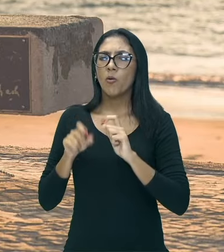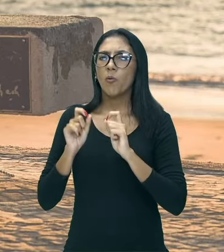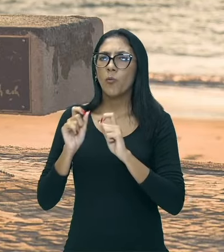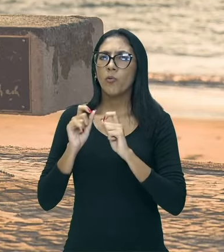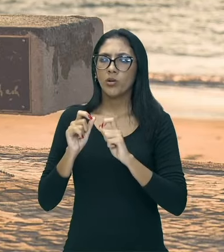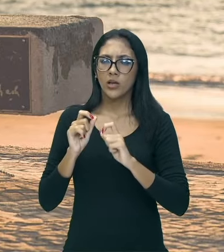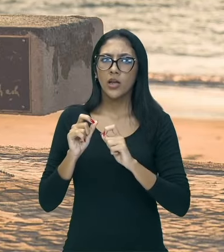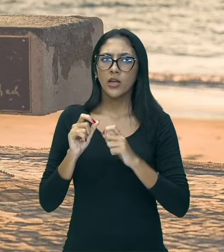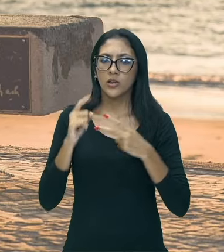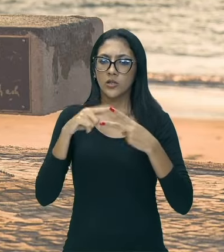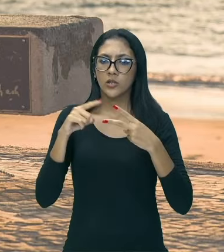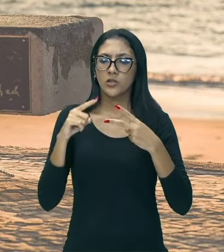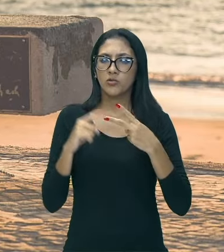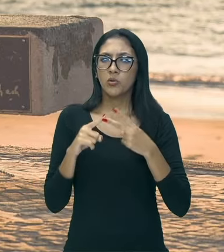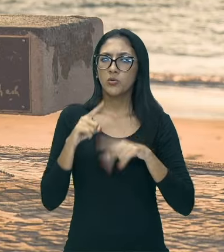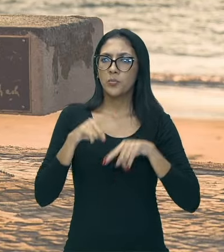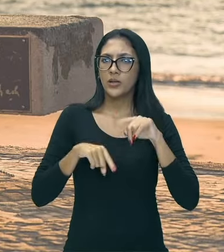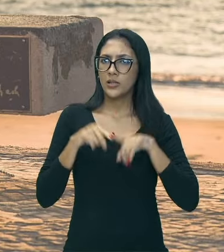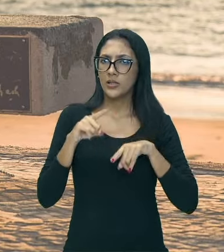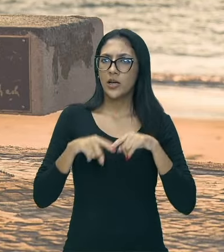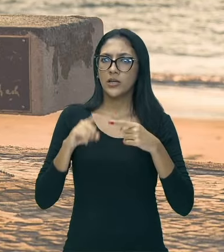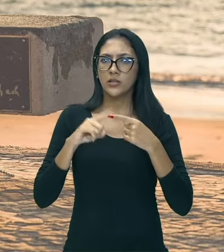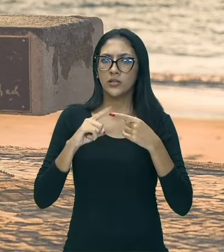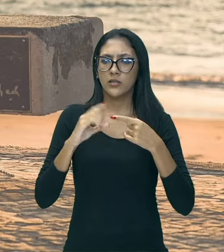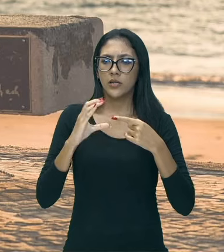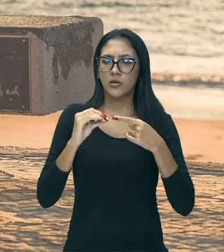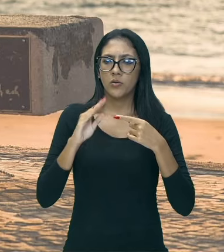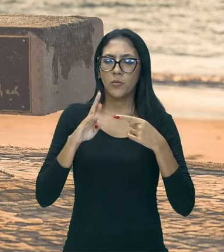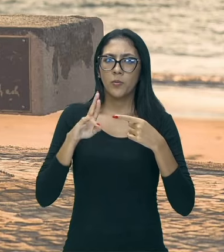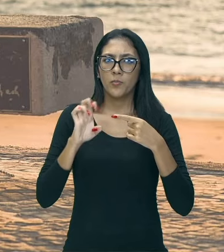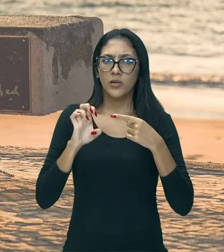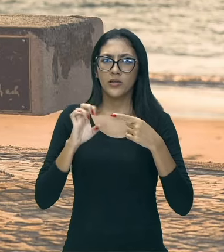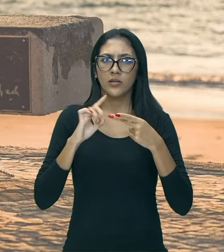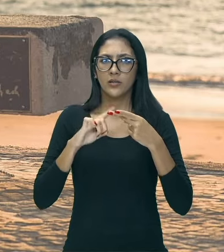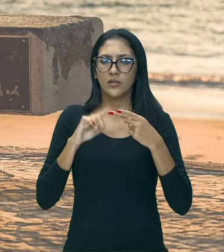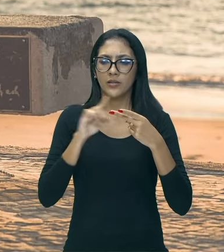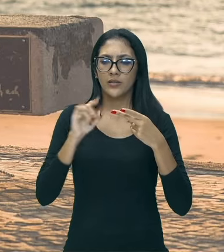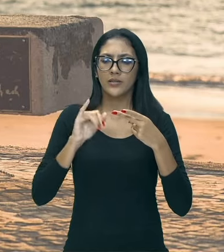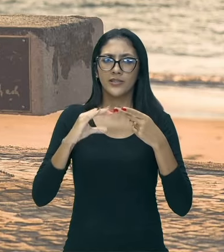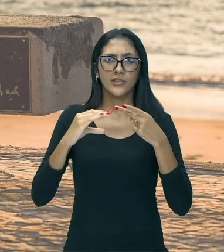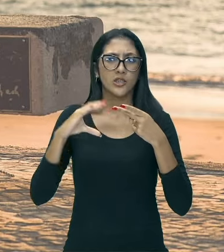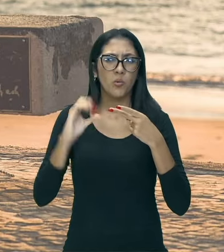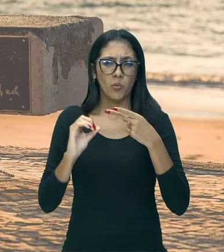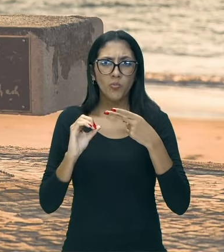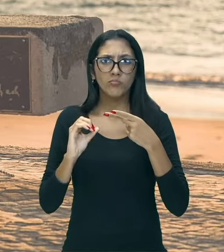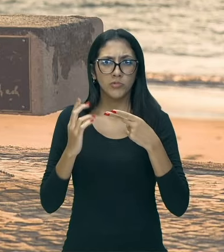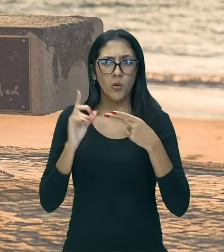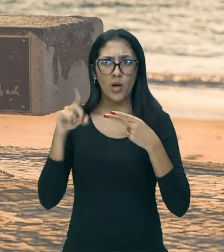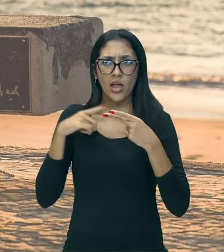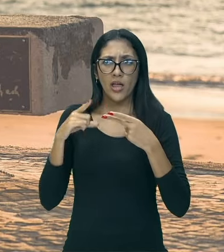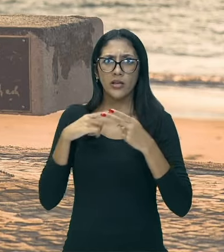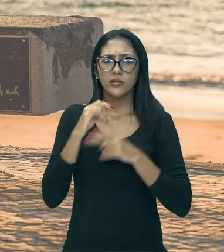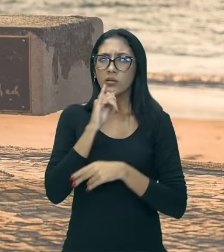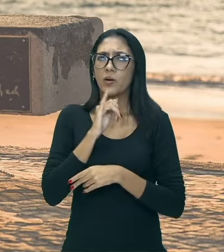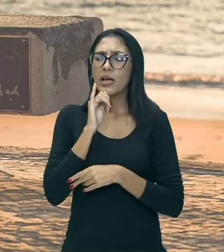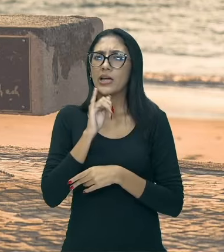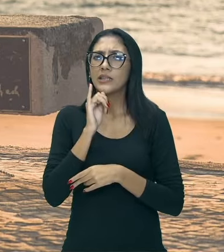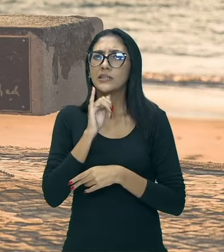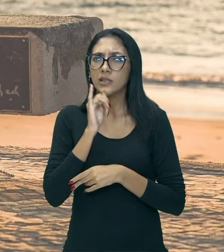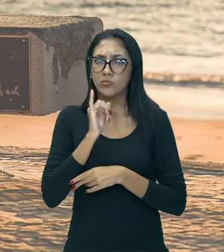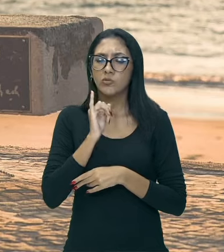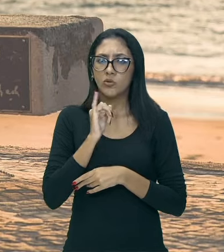cobre e zinco? E isso aqui é um exemplo de solução sólida? Se vocês